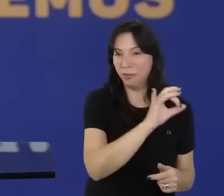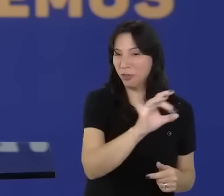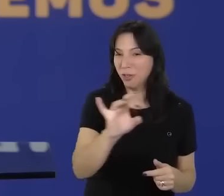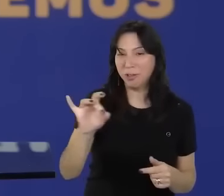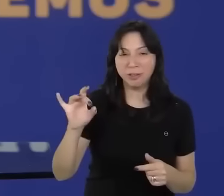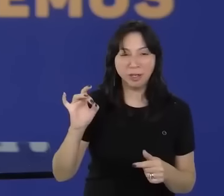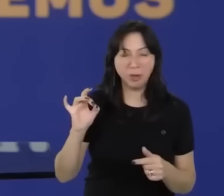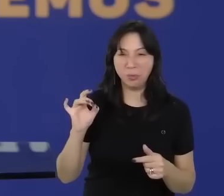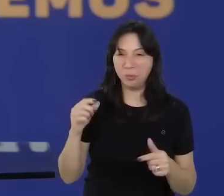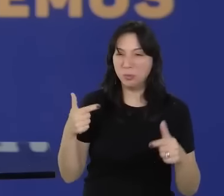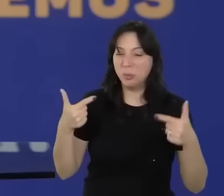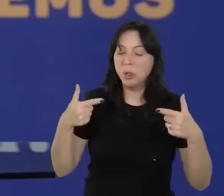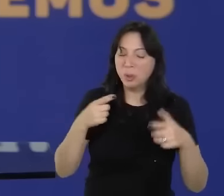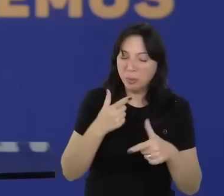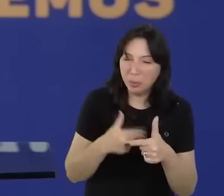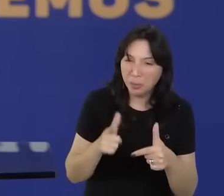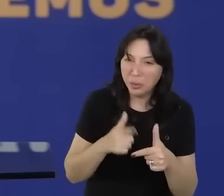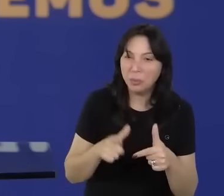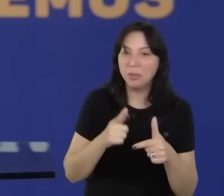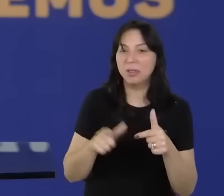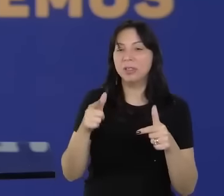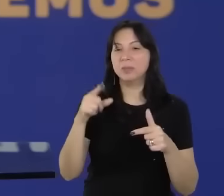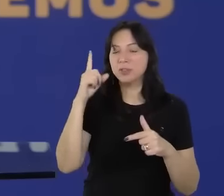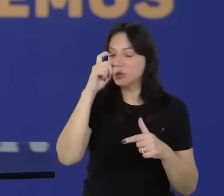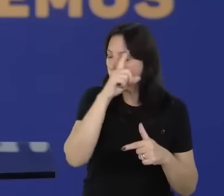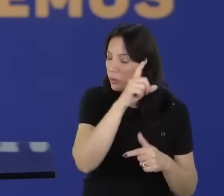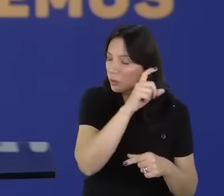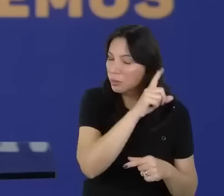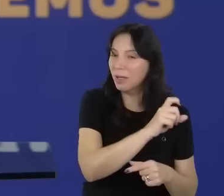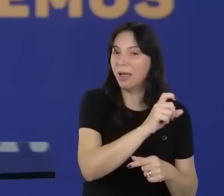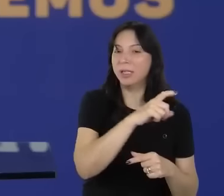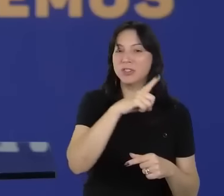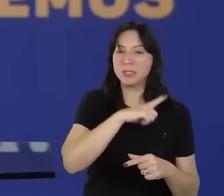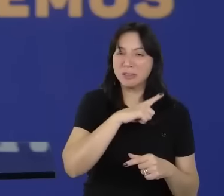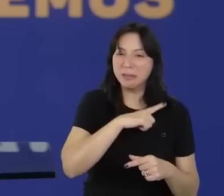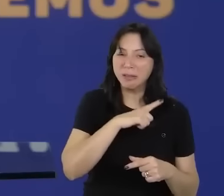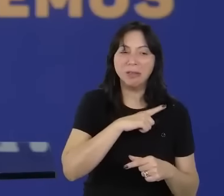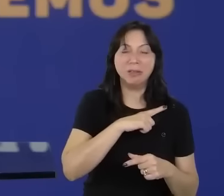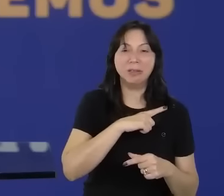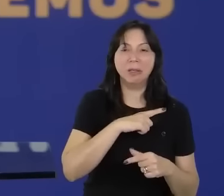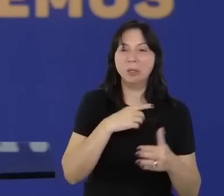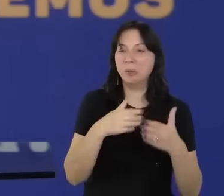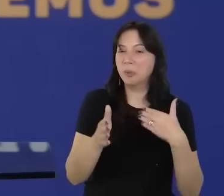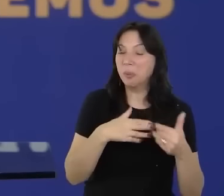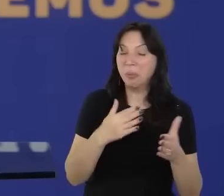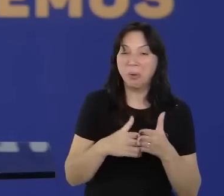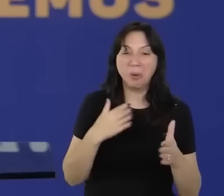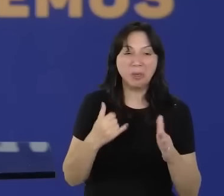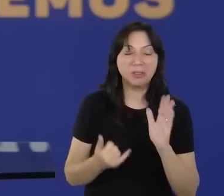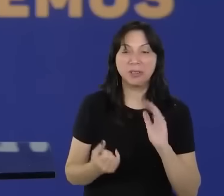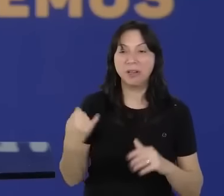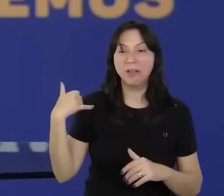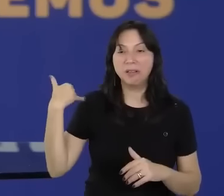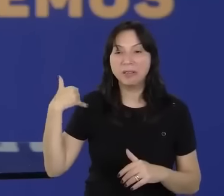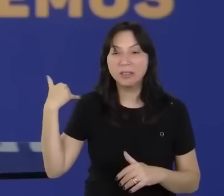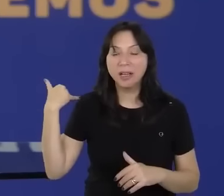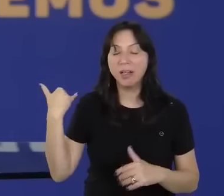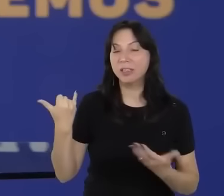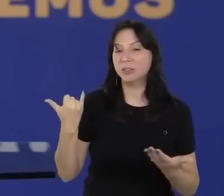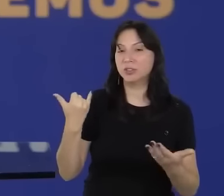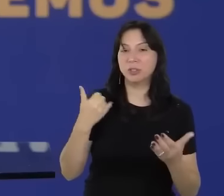enfrentamos lutas e elas chegam chegam pros jovens pros velhos pros ricos pros pobres pros